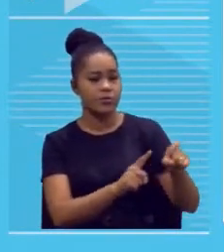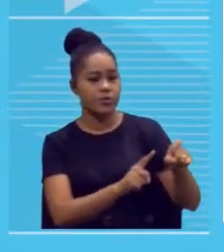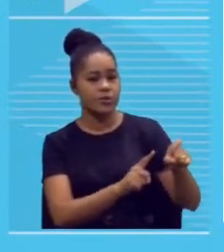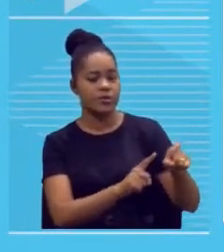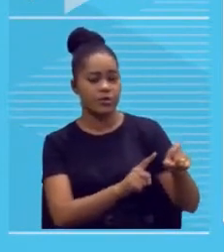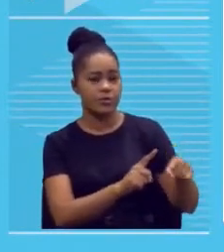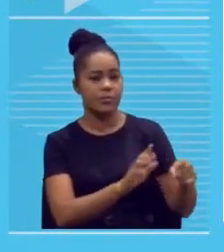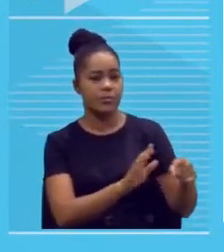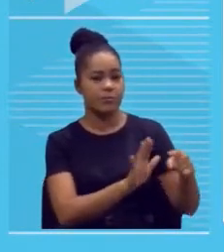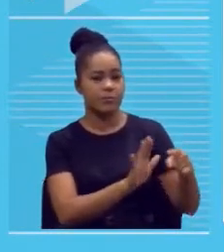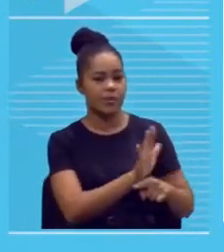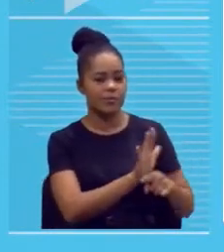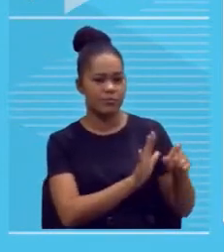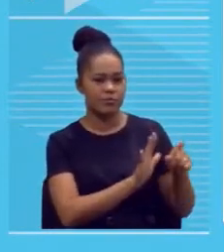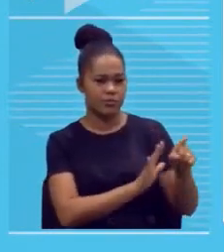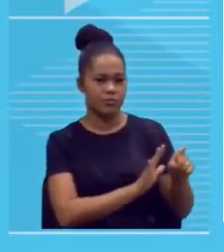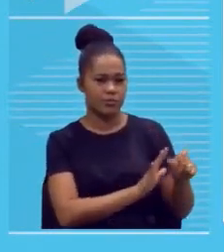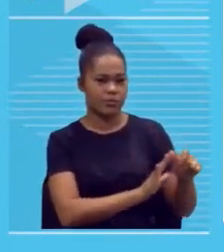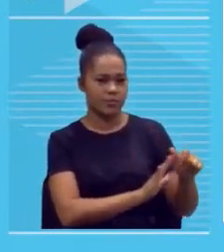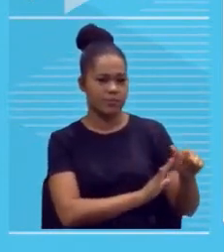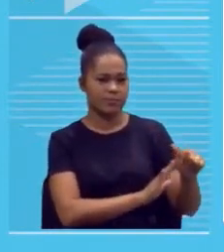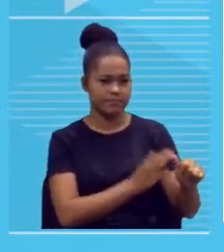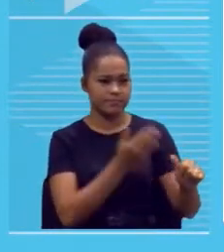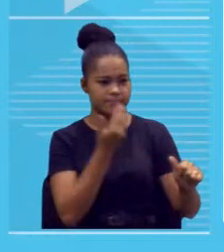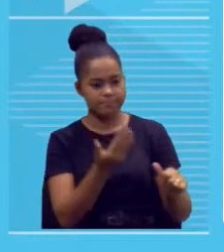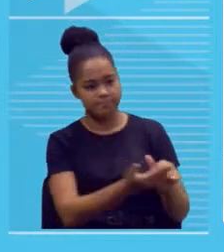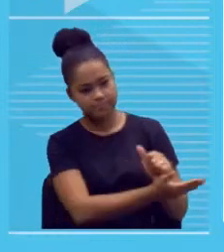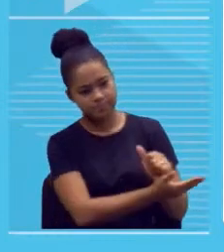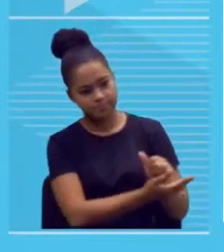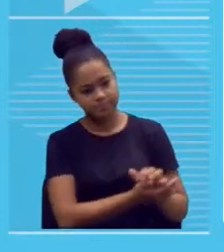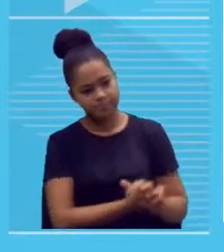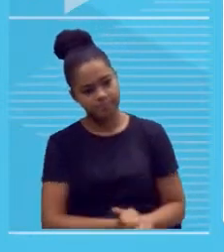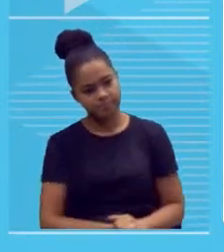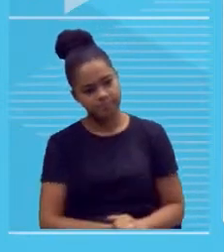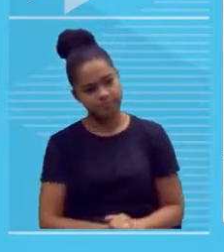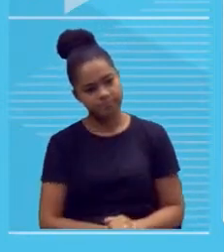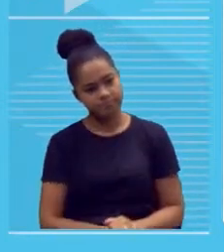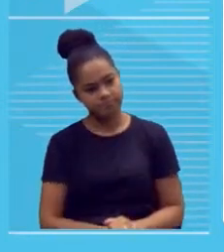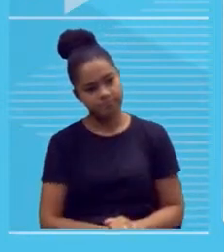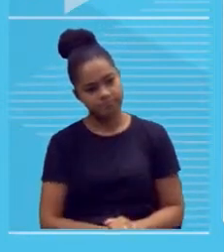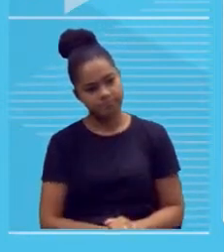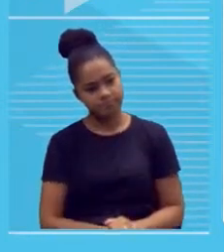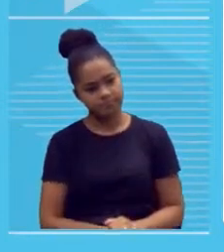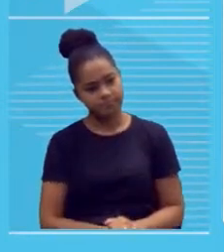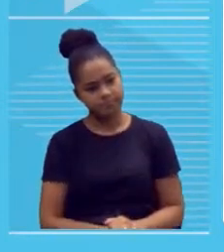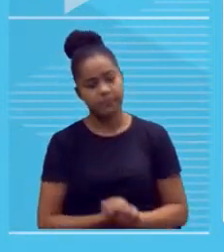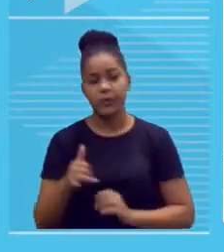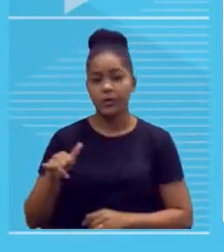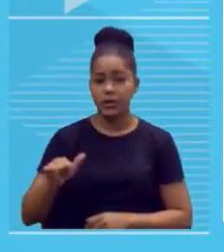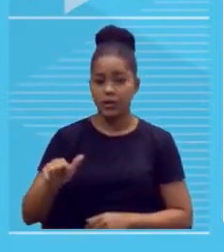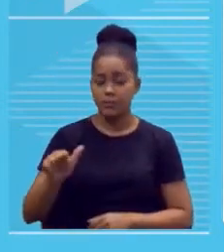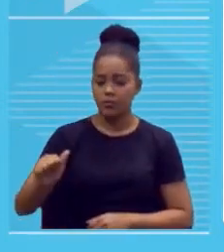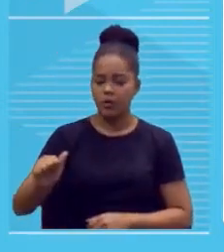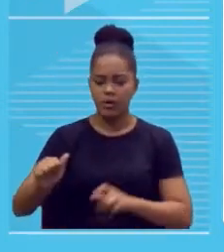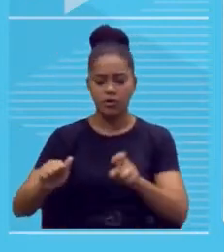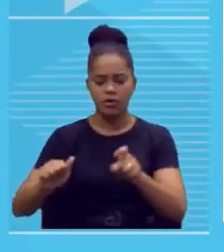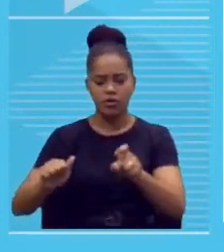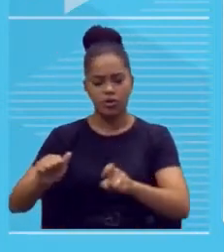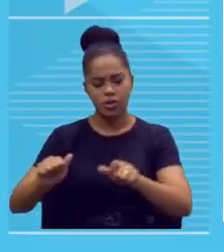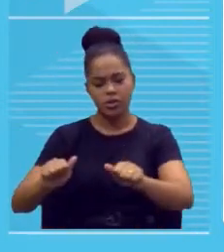menos xa. Esse ya, este xa, é um ponto que